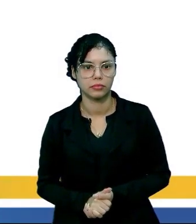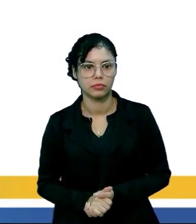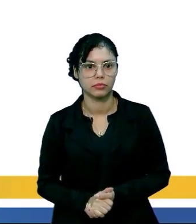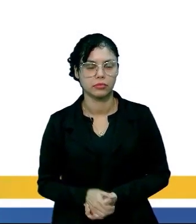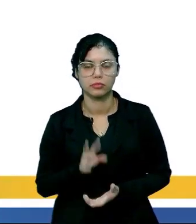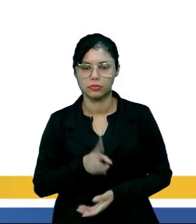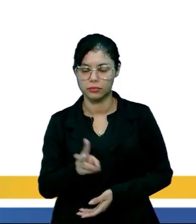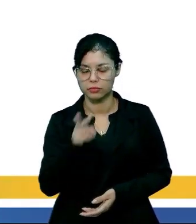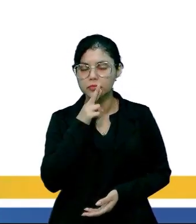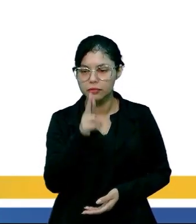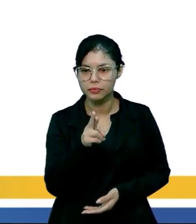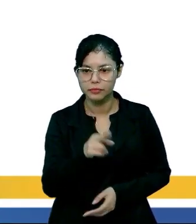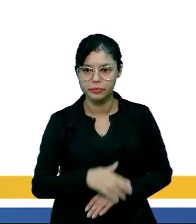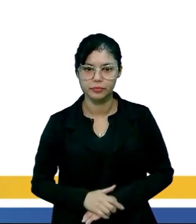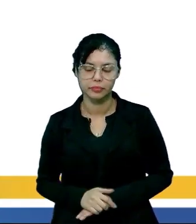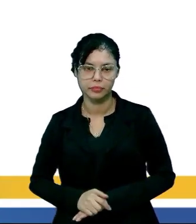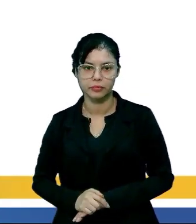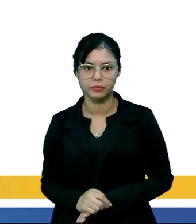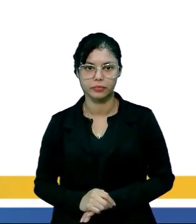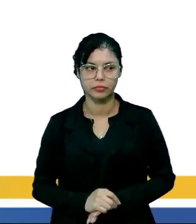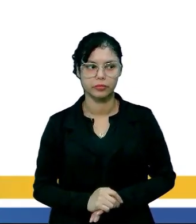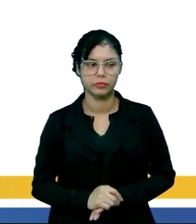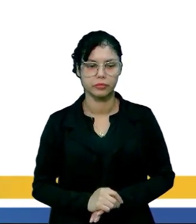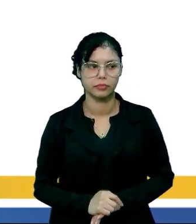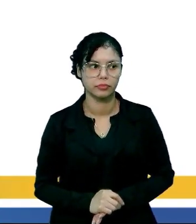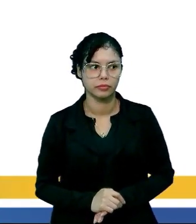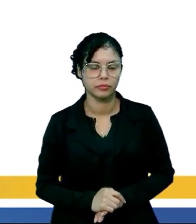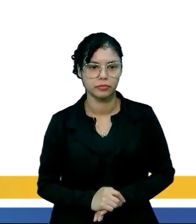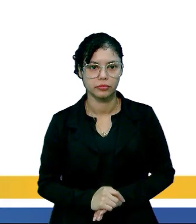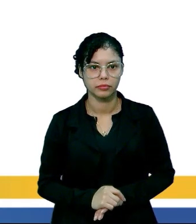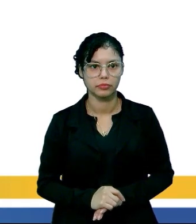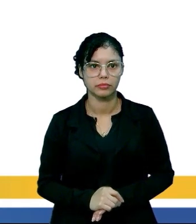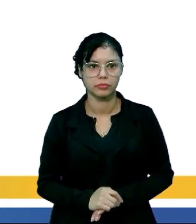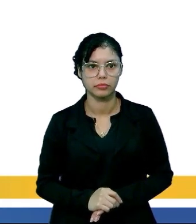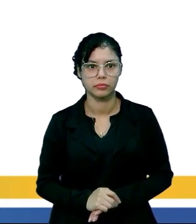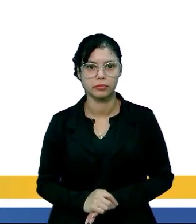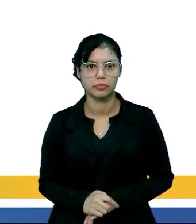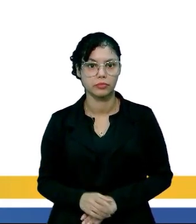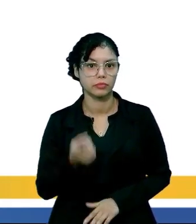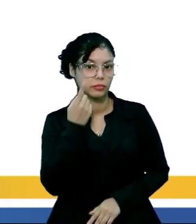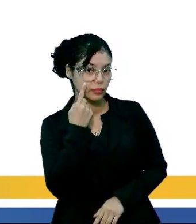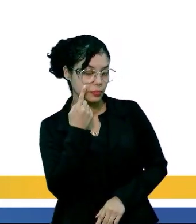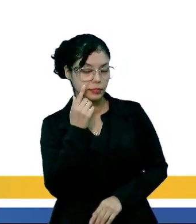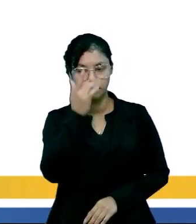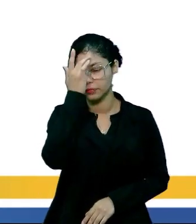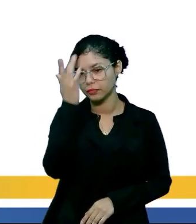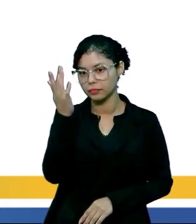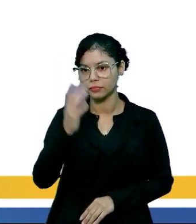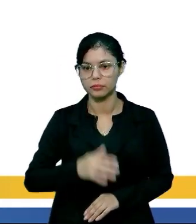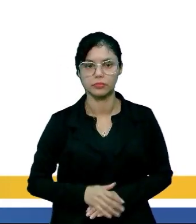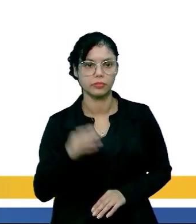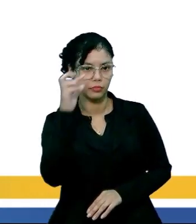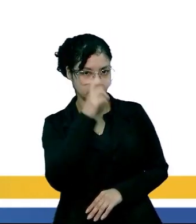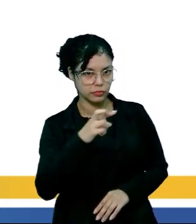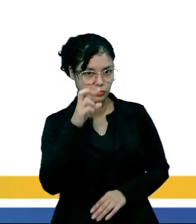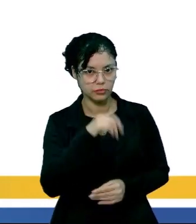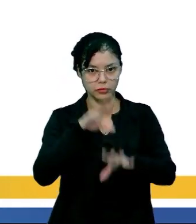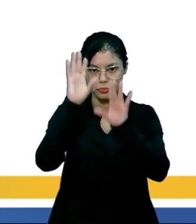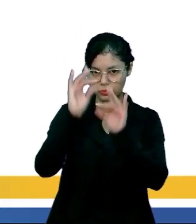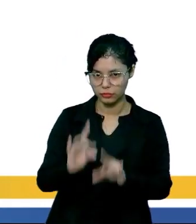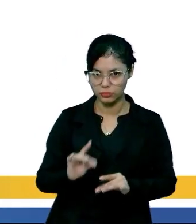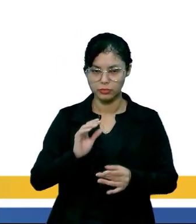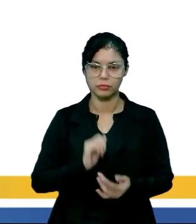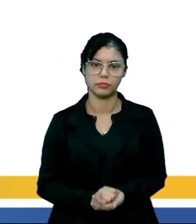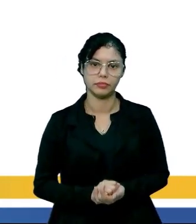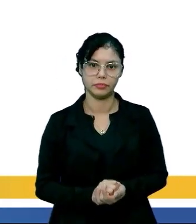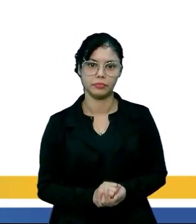gente continuar a questão. Vejamos. Olha só como é fácil. Vamos analisar cada